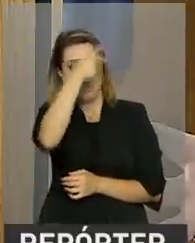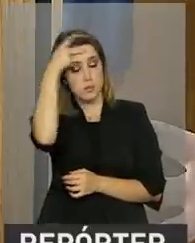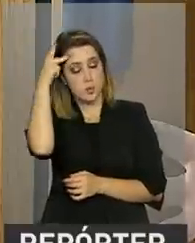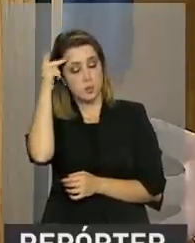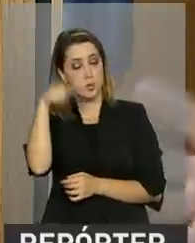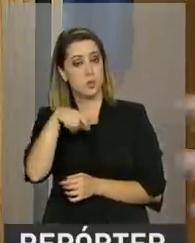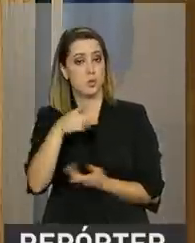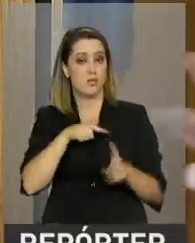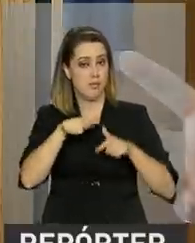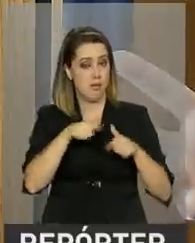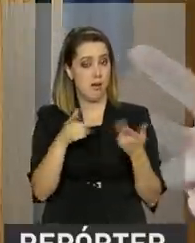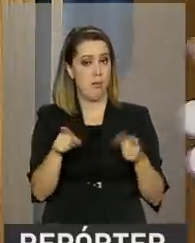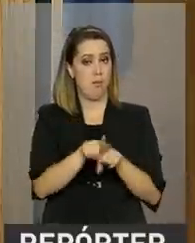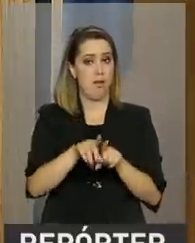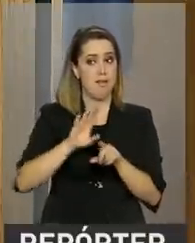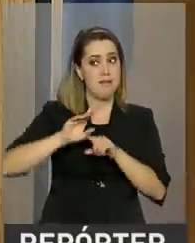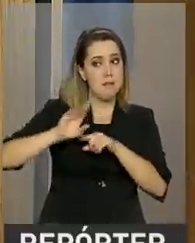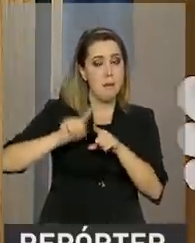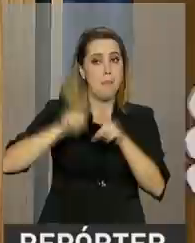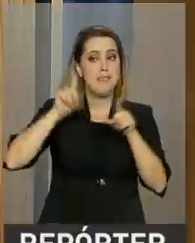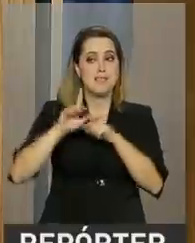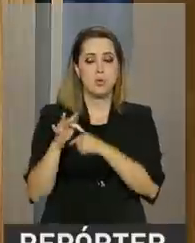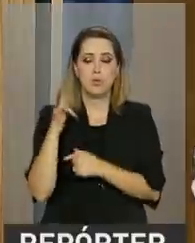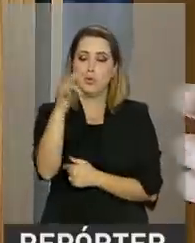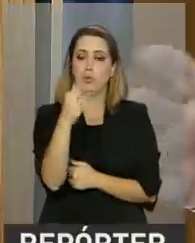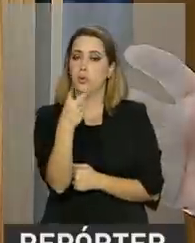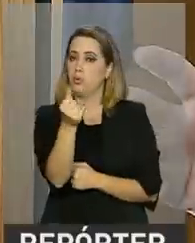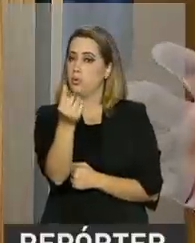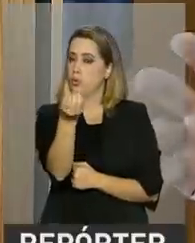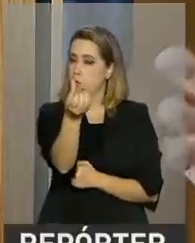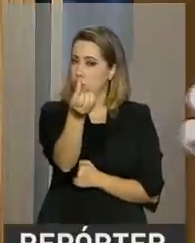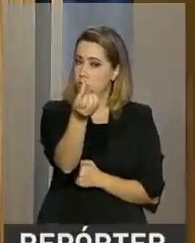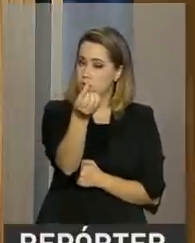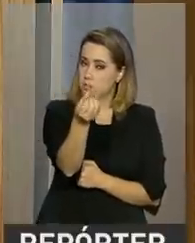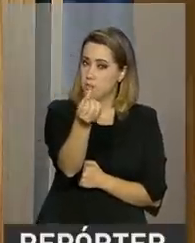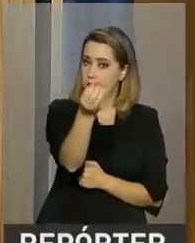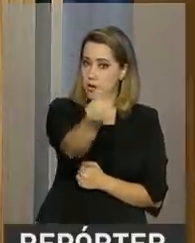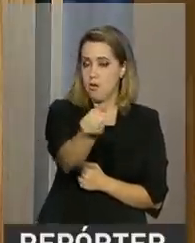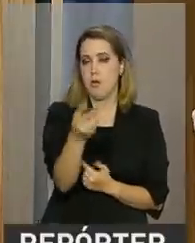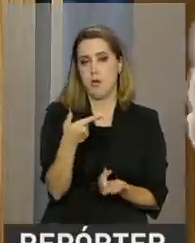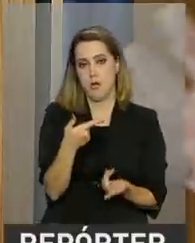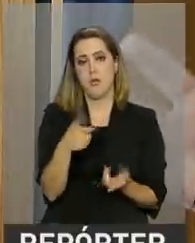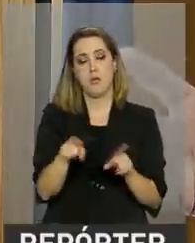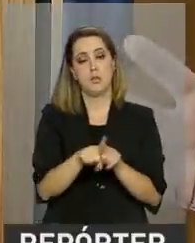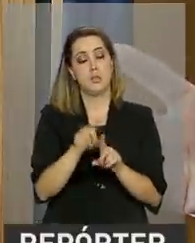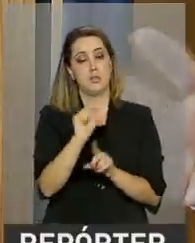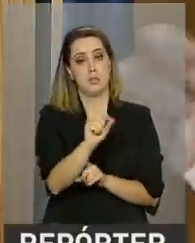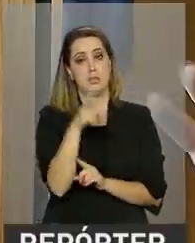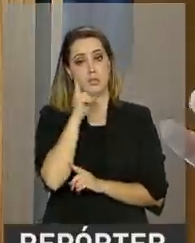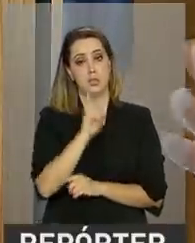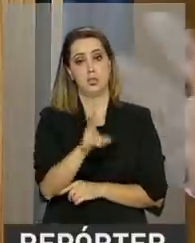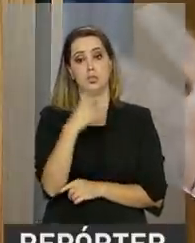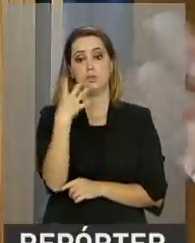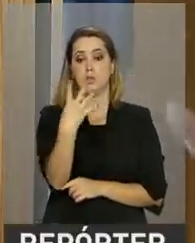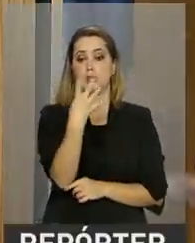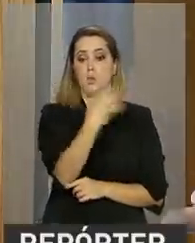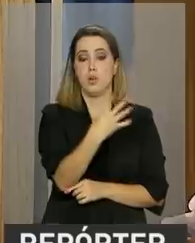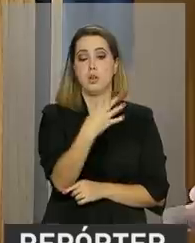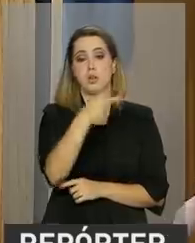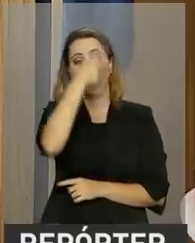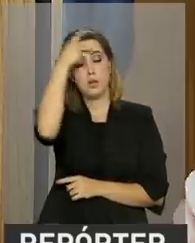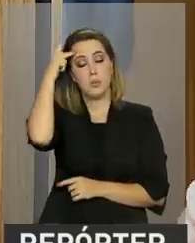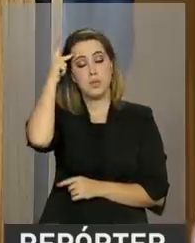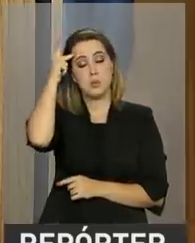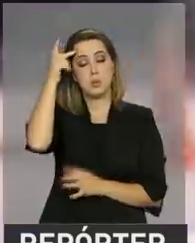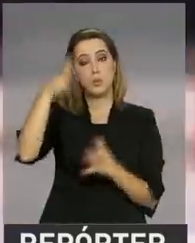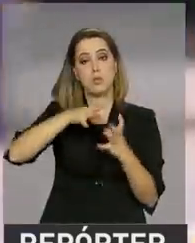em 2060, o IBGE, por exemplo, ele projeta que esses 11, 12 idosos vão virar 44 idosos para cada 100 pessoas